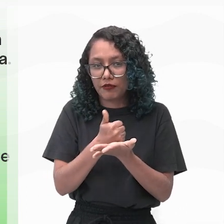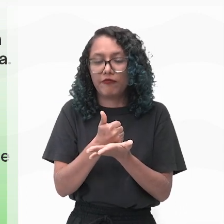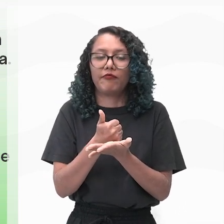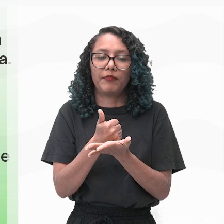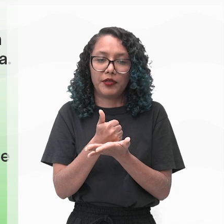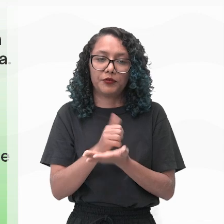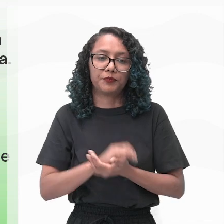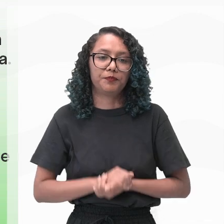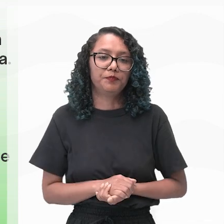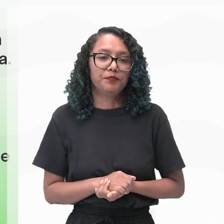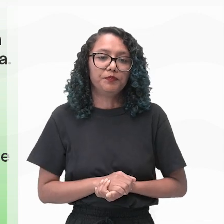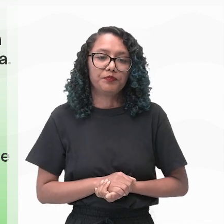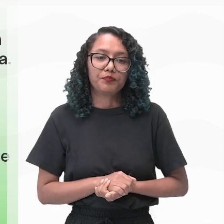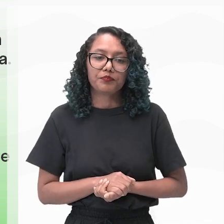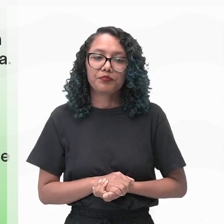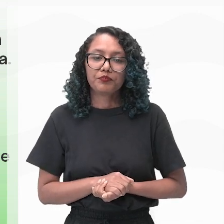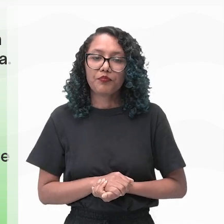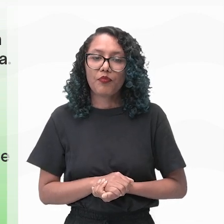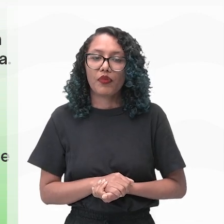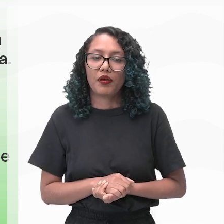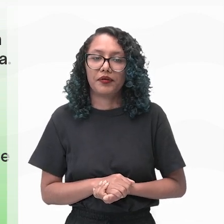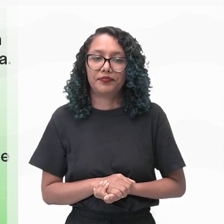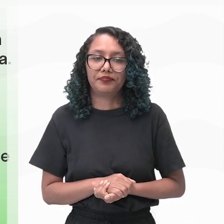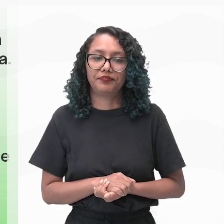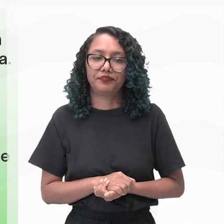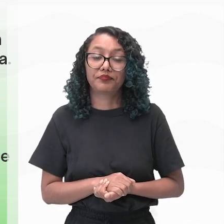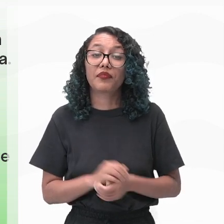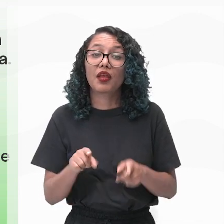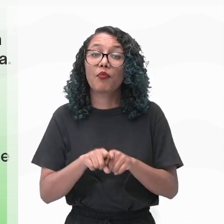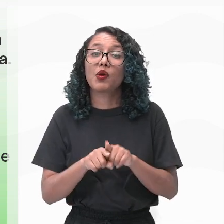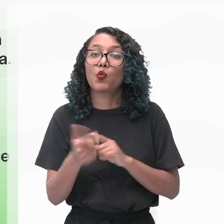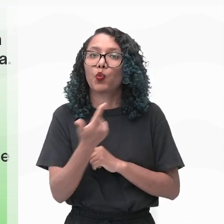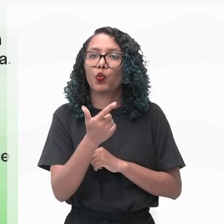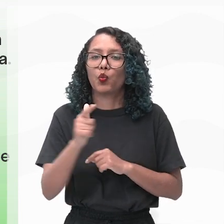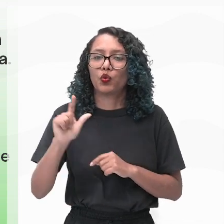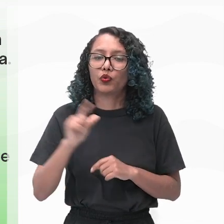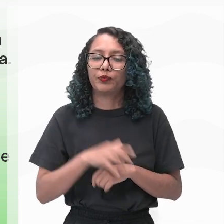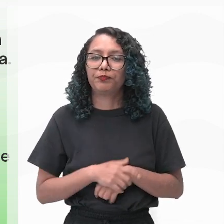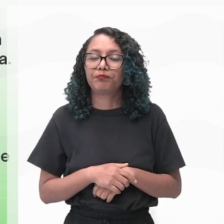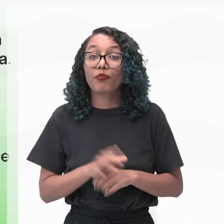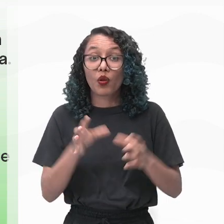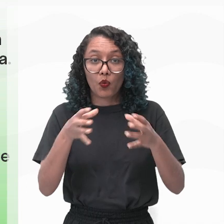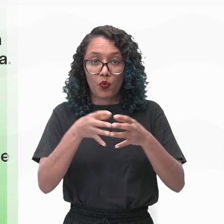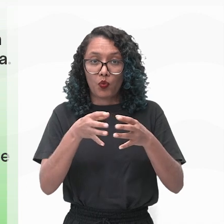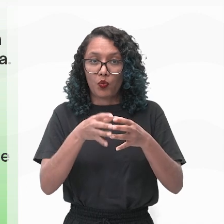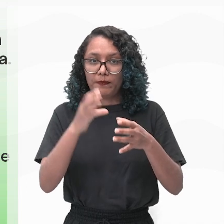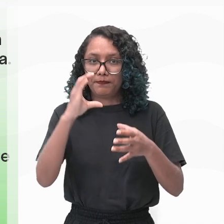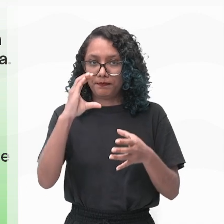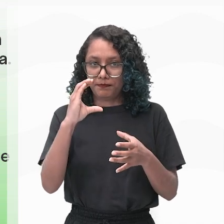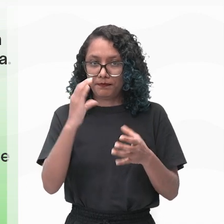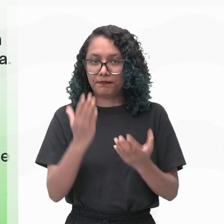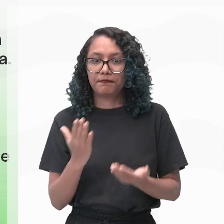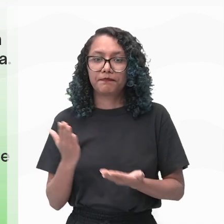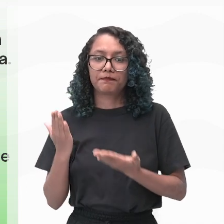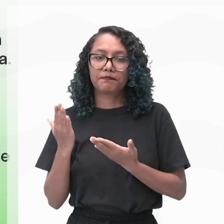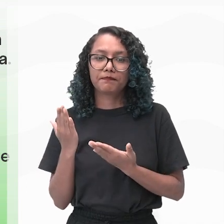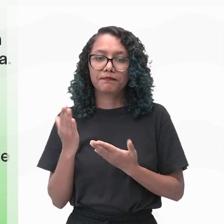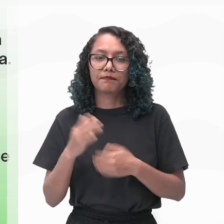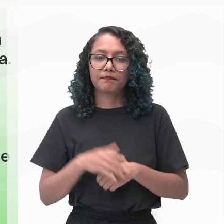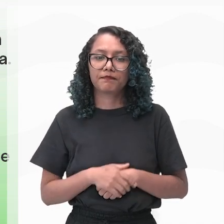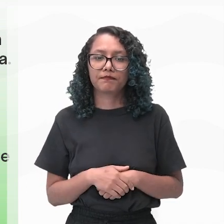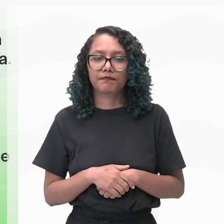vencidos. Você tem um outro grupo, que é o grupo C, que